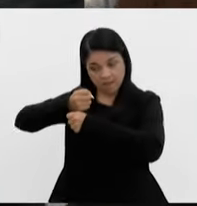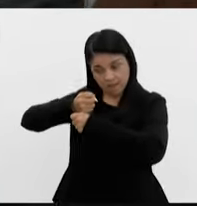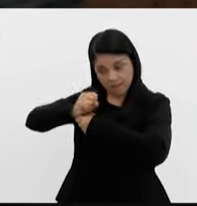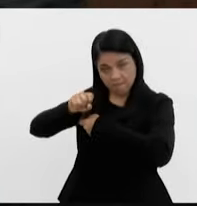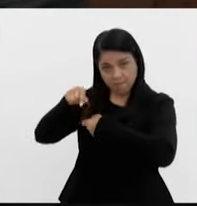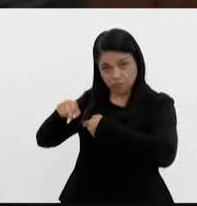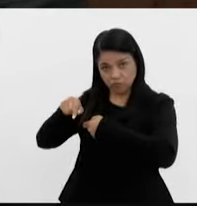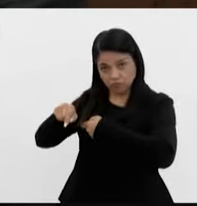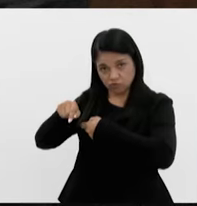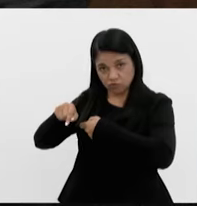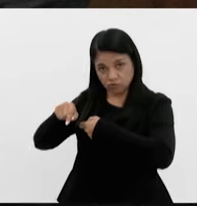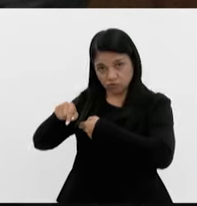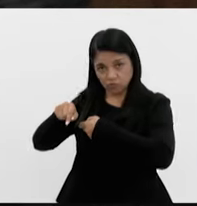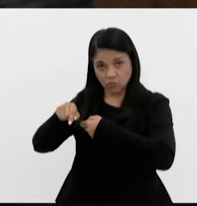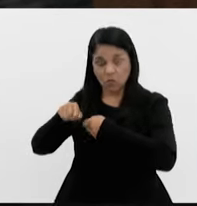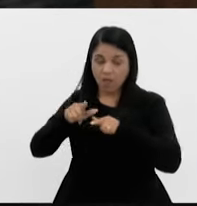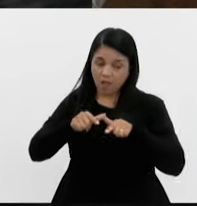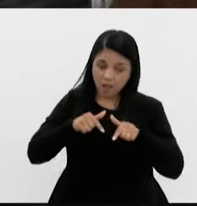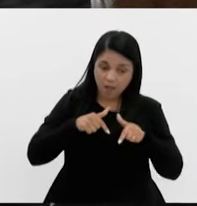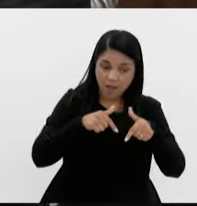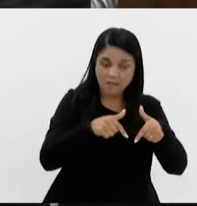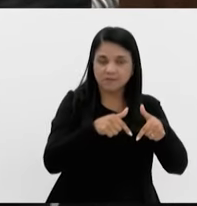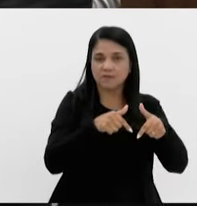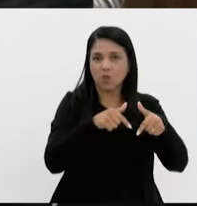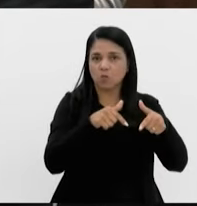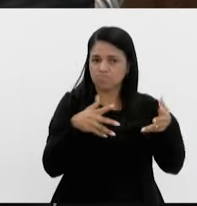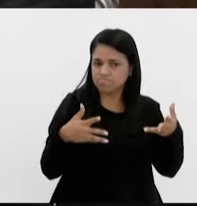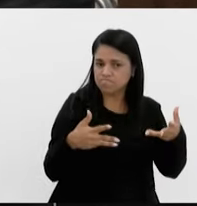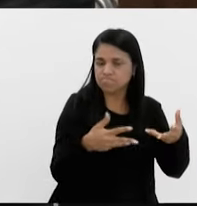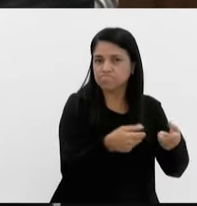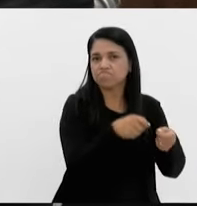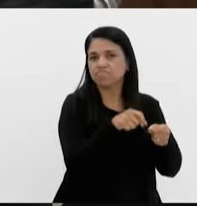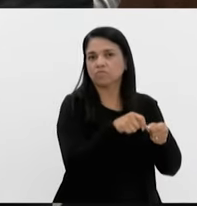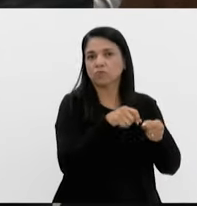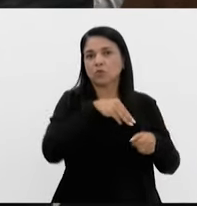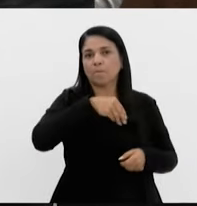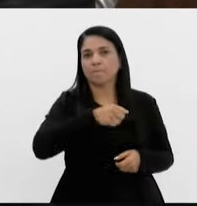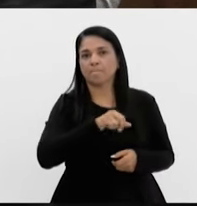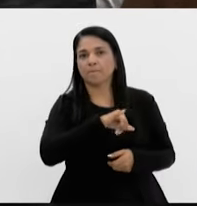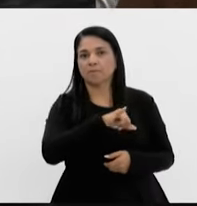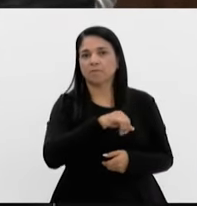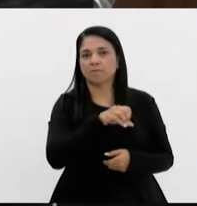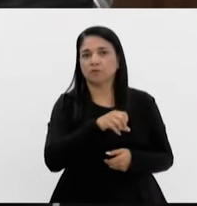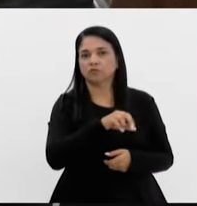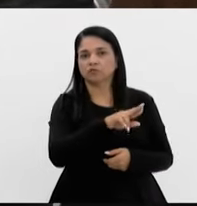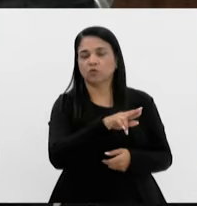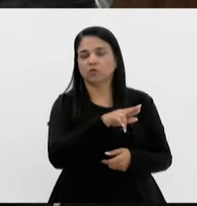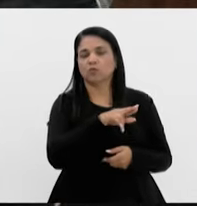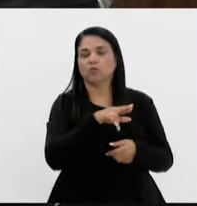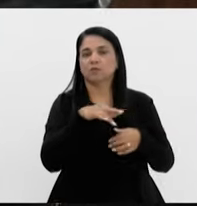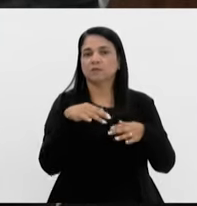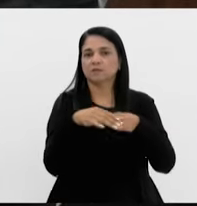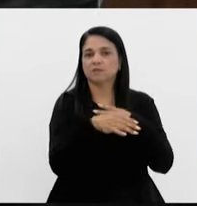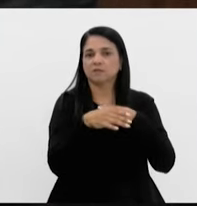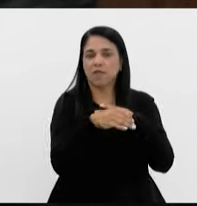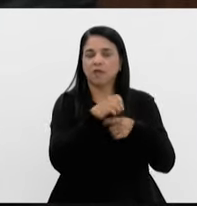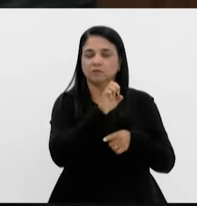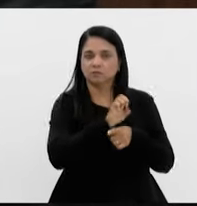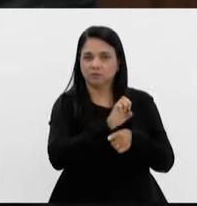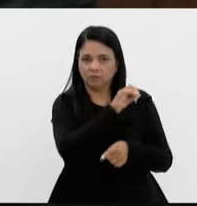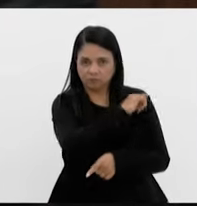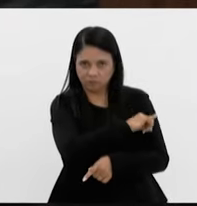repudiando a ação nobre do Major da Polícia Militar do Rio de Janeiro então fica aqui as nossas duas moções